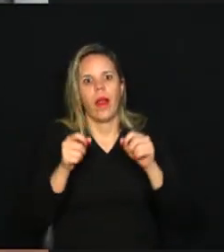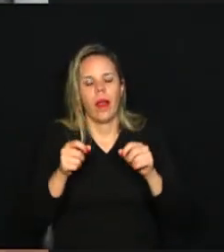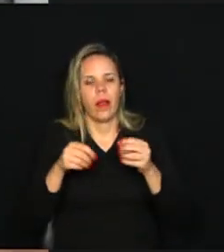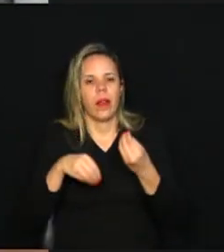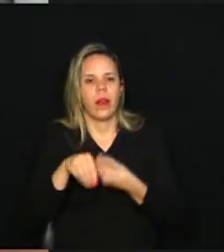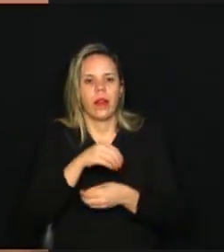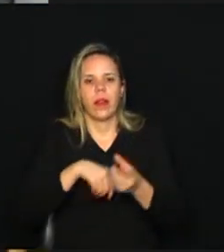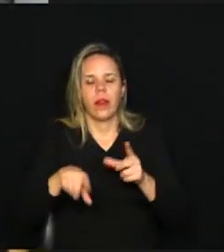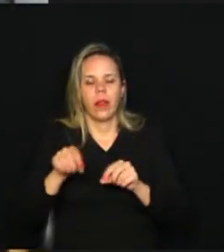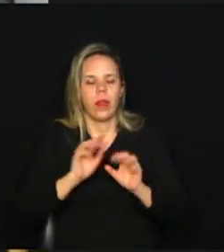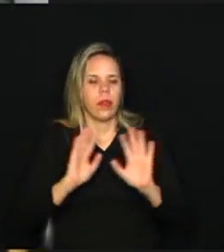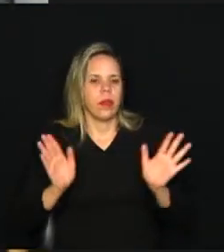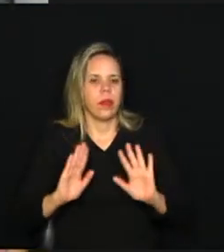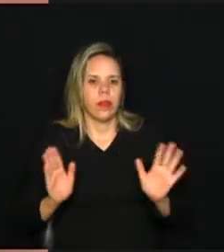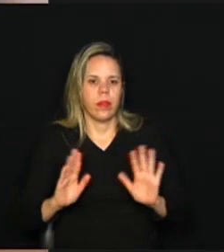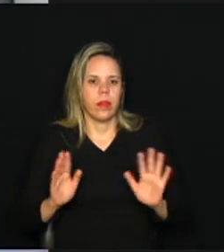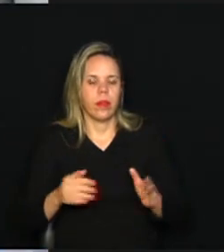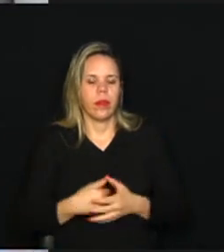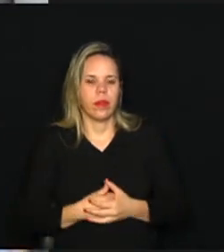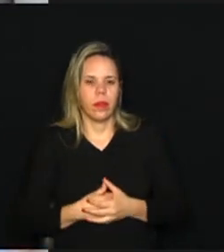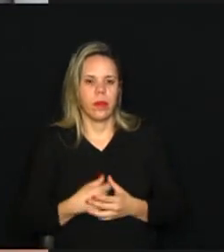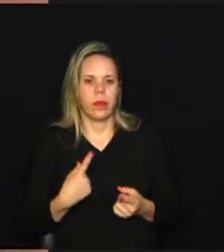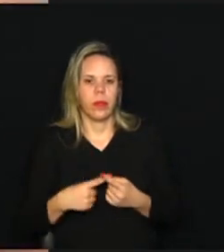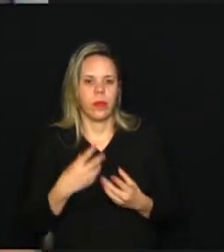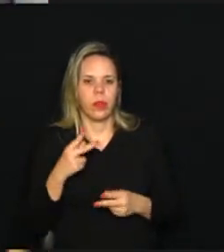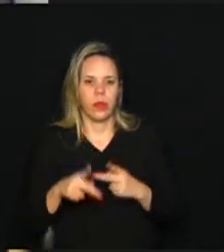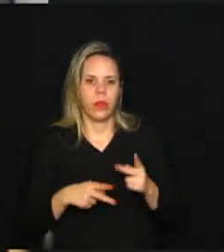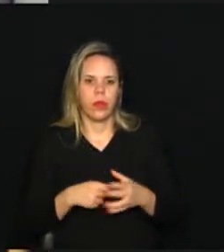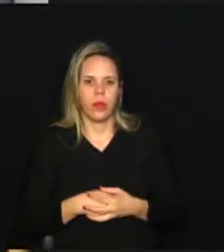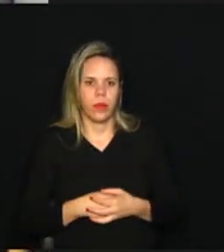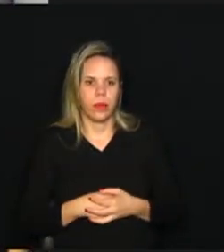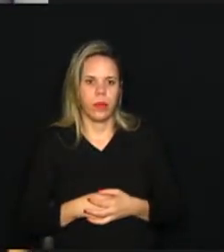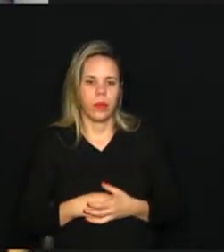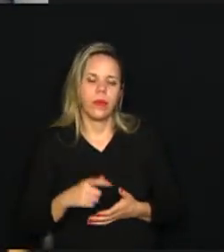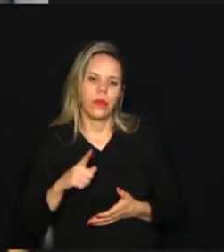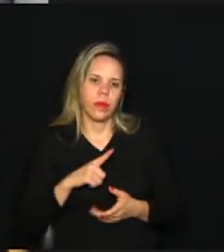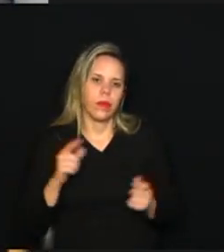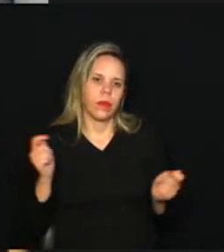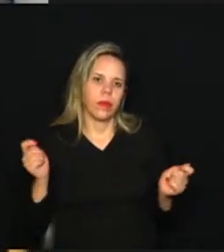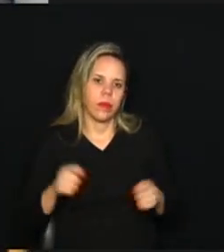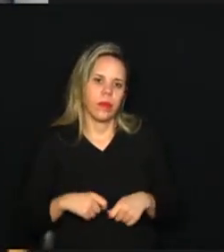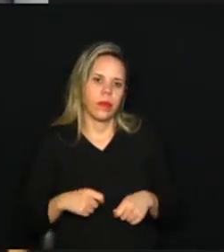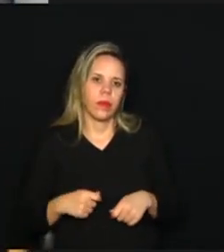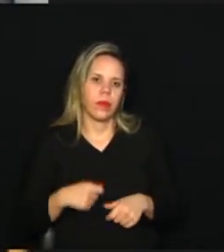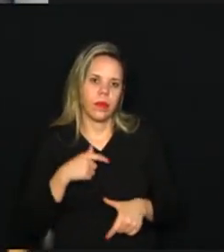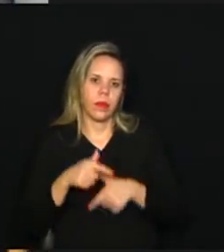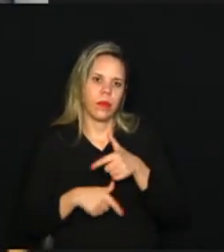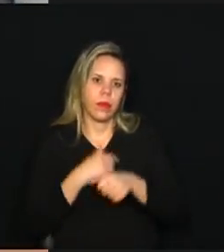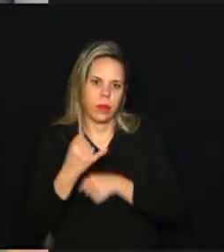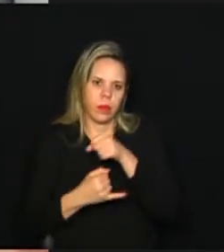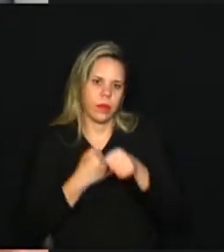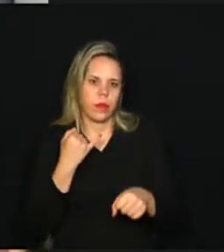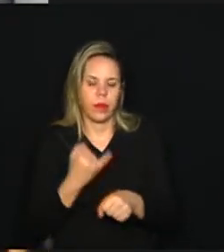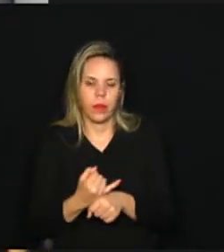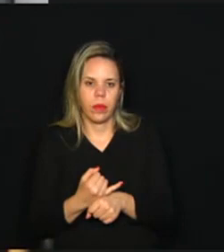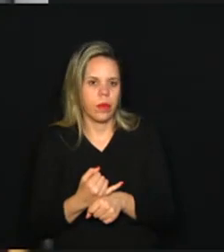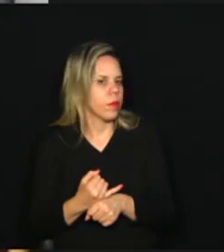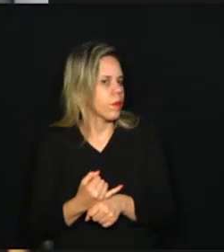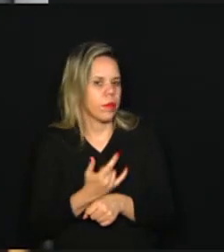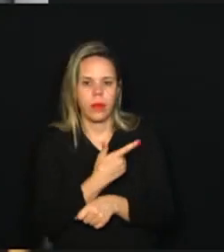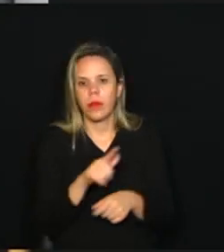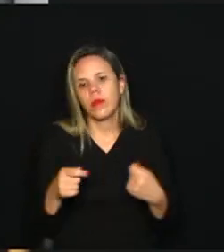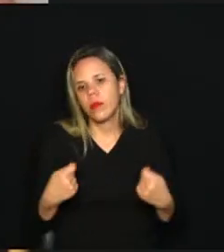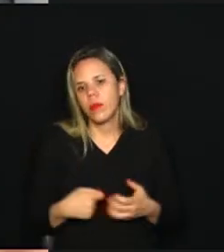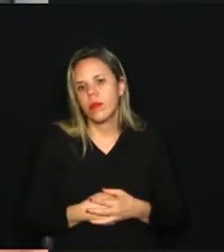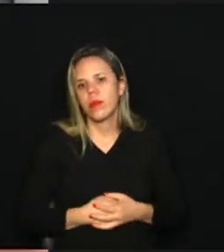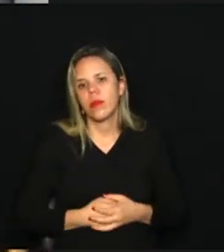aleatoriamente. Não tem razão, né? Até porque tem muita gente que tem a possibilidade de estar em trabalho remoto, então não tem a necessidade